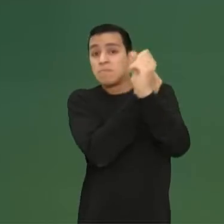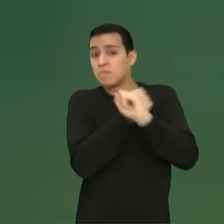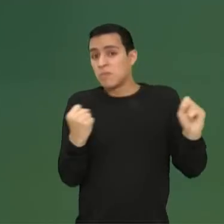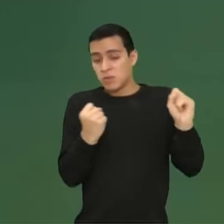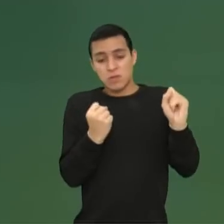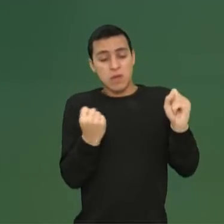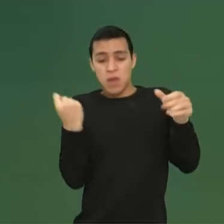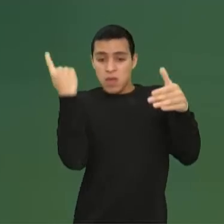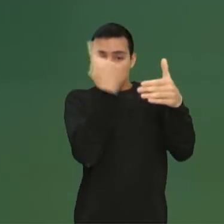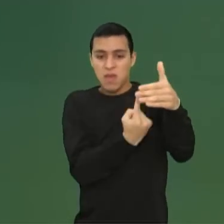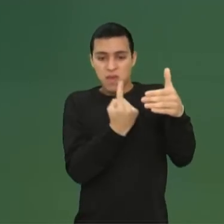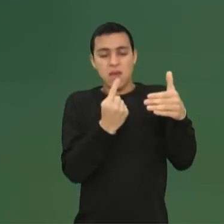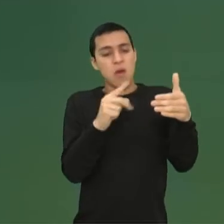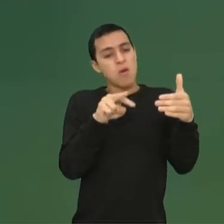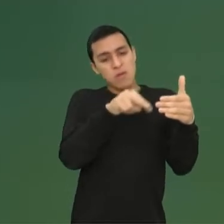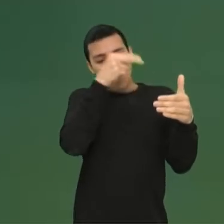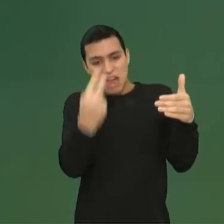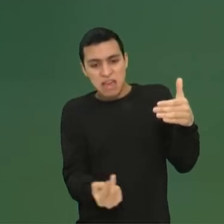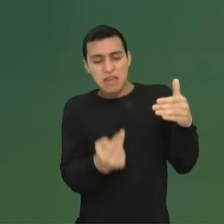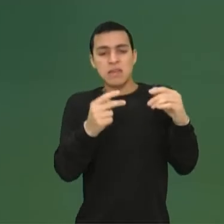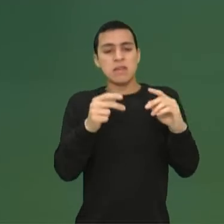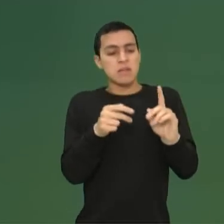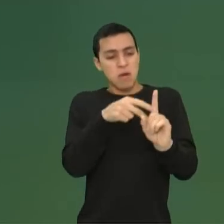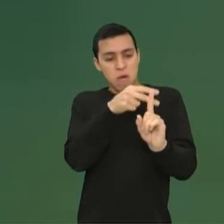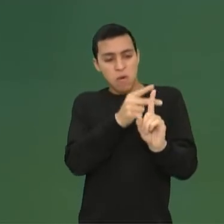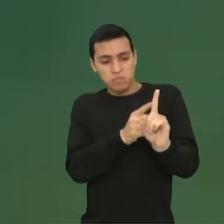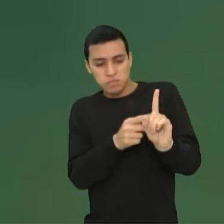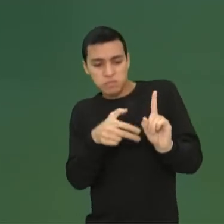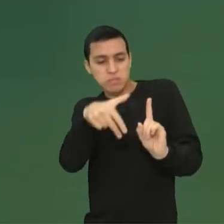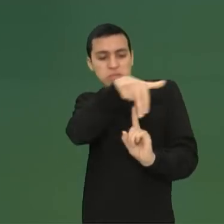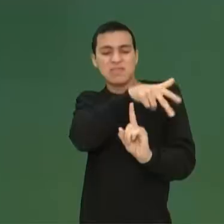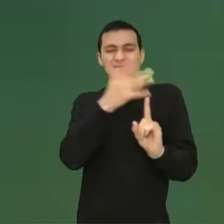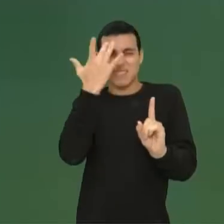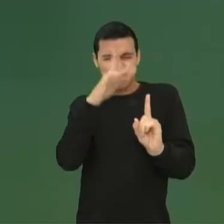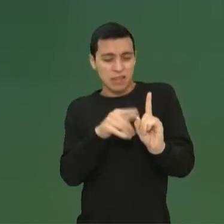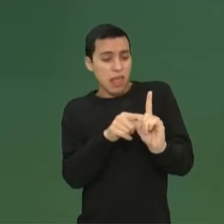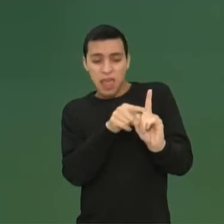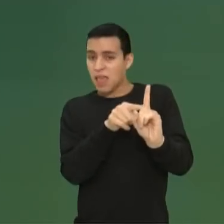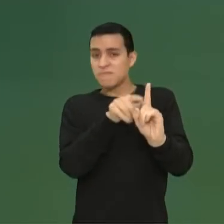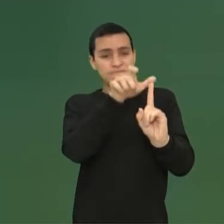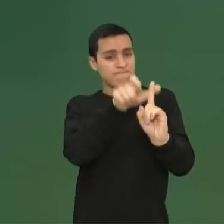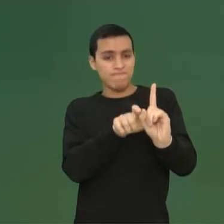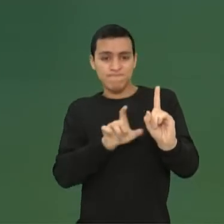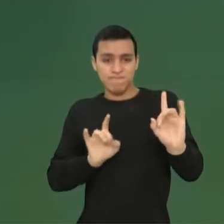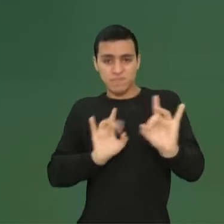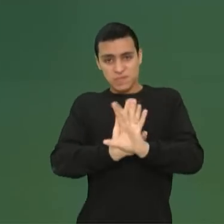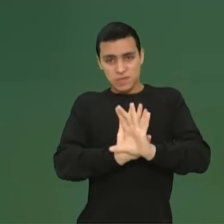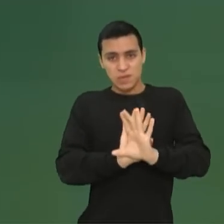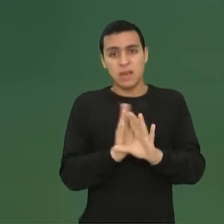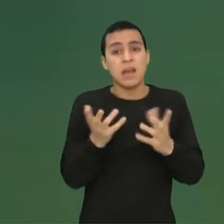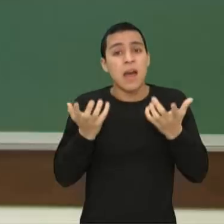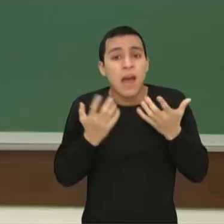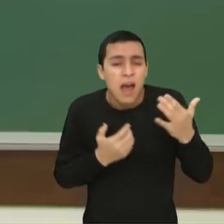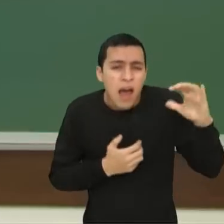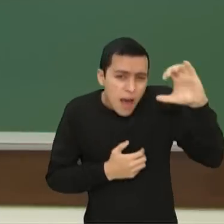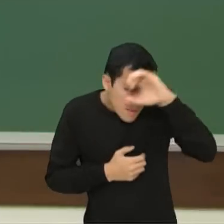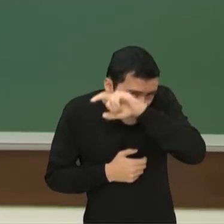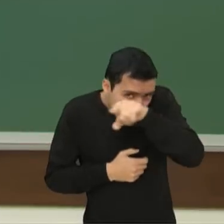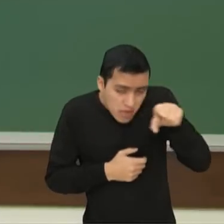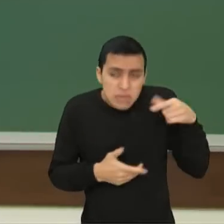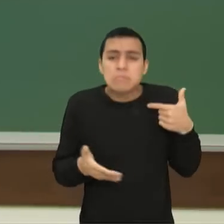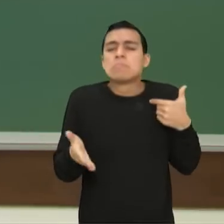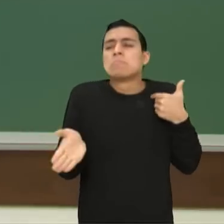lugar. Eu ia tropeçar, eu ia passar por cima. Então, eu quero que vocês entendam que independente